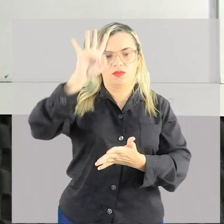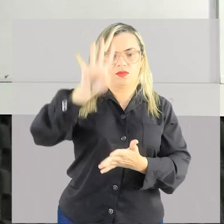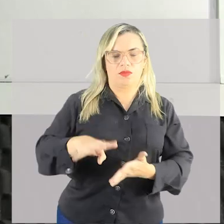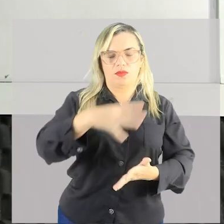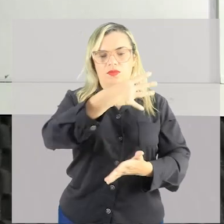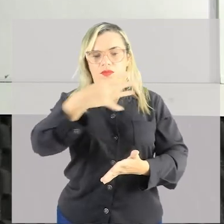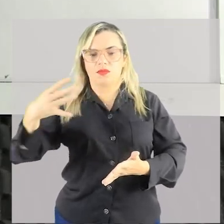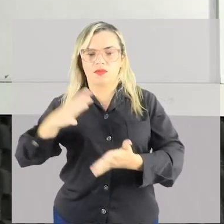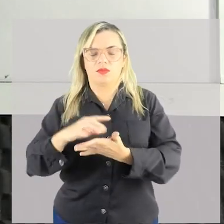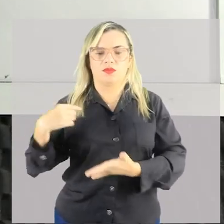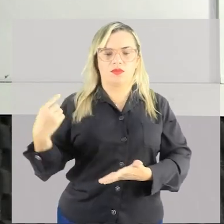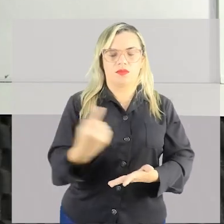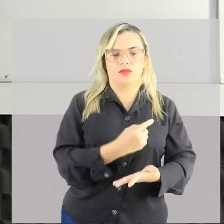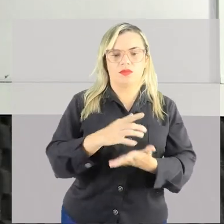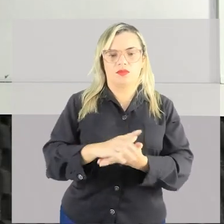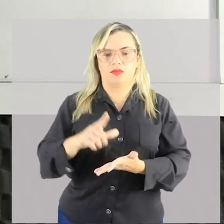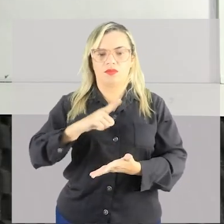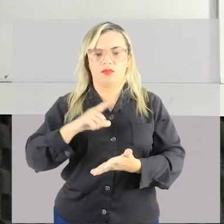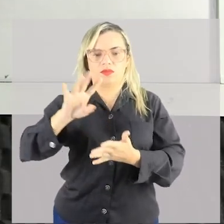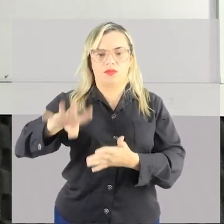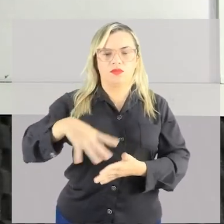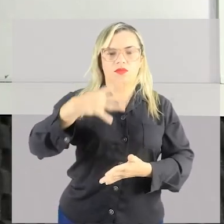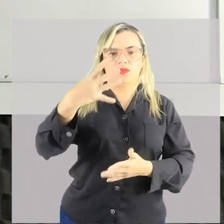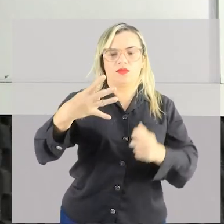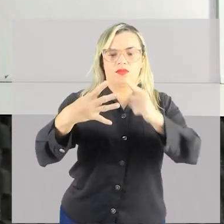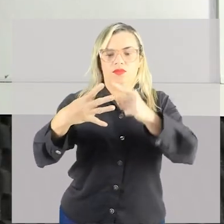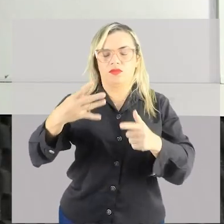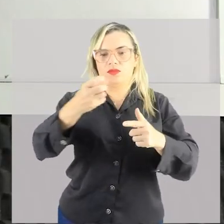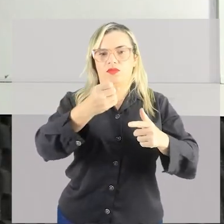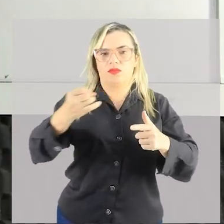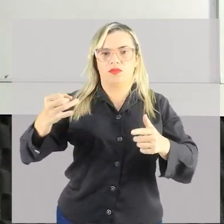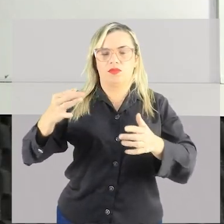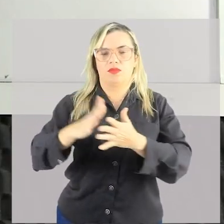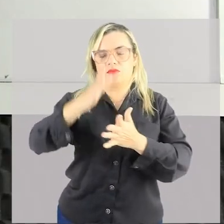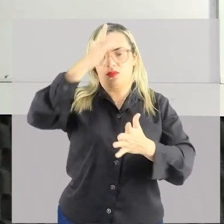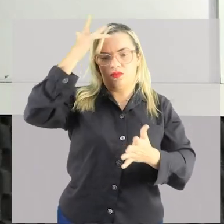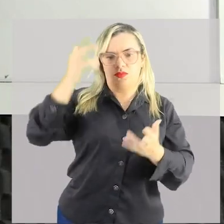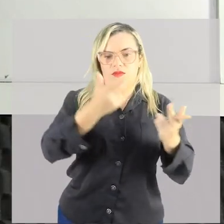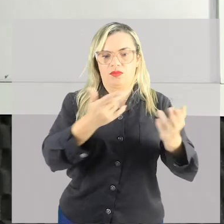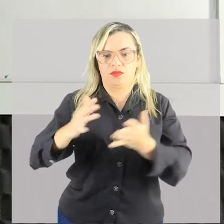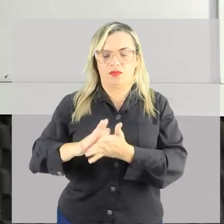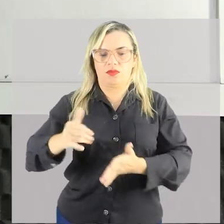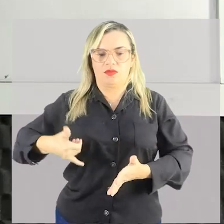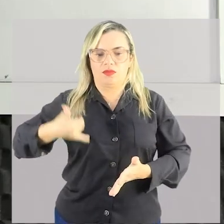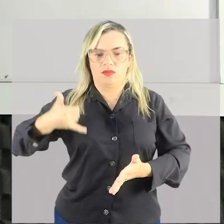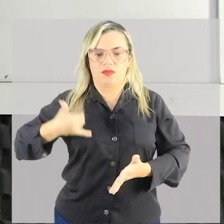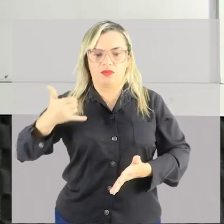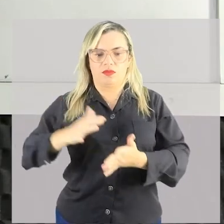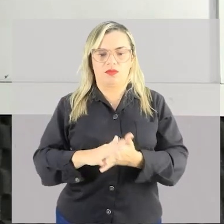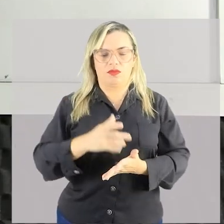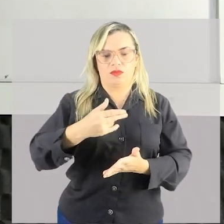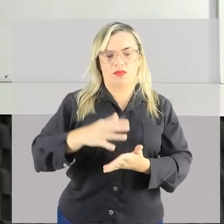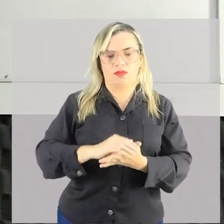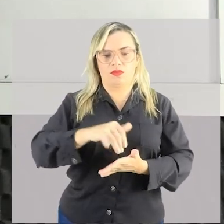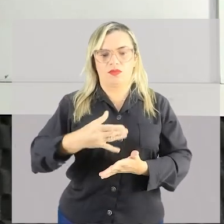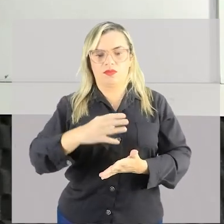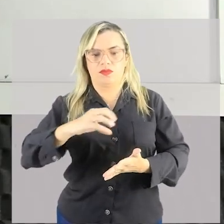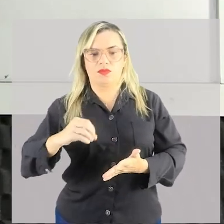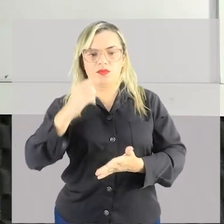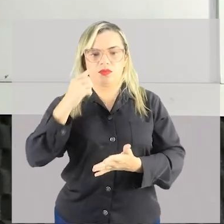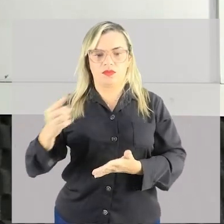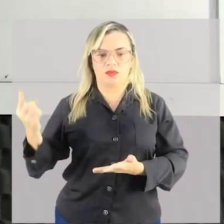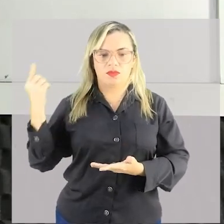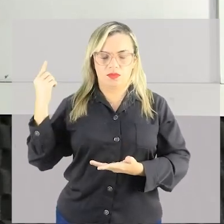tabela nós temos aqui quatro pessoas com a mesma idade de João quatro pessoas loí